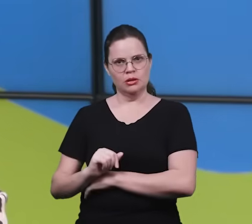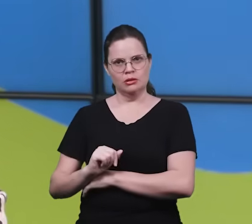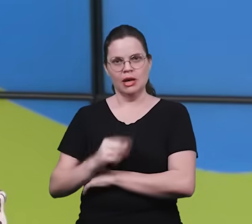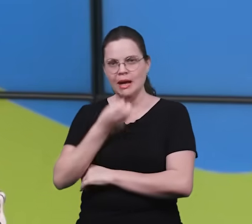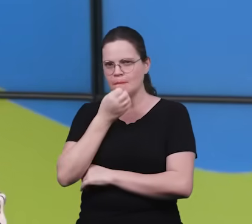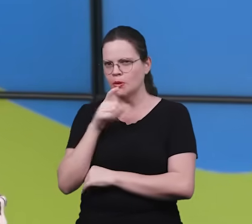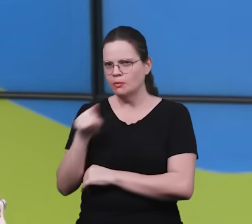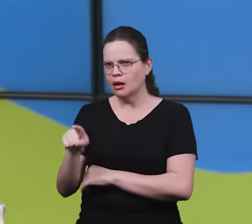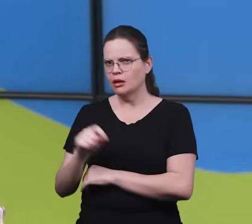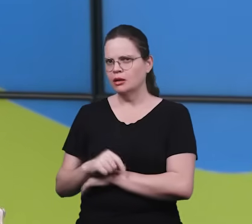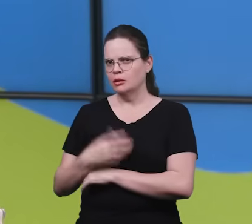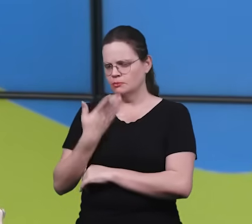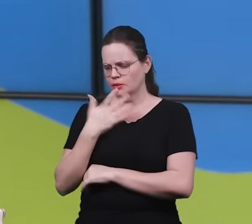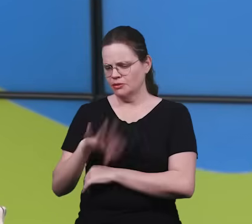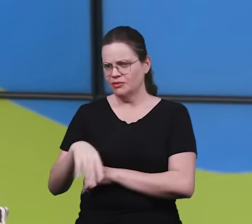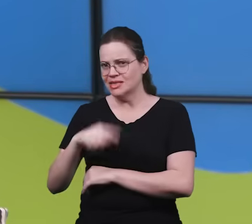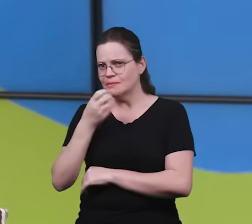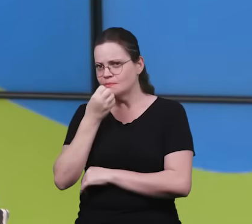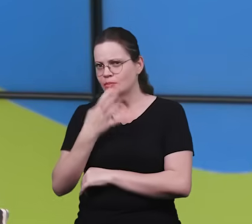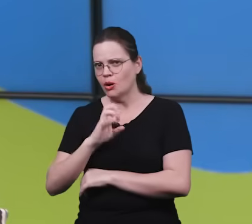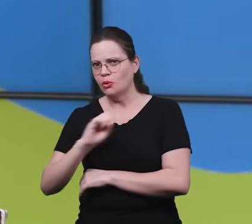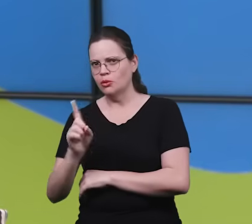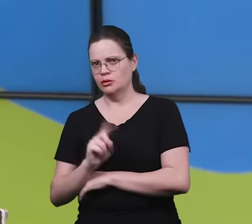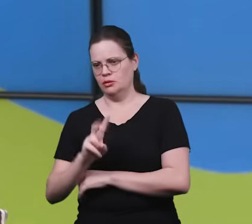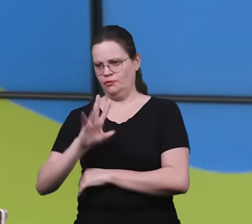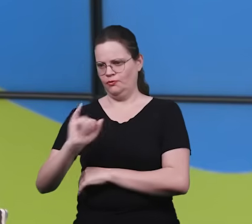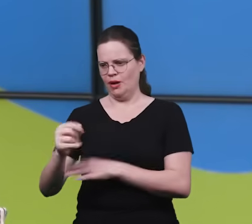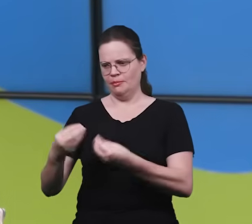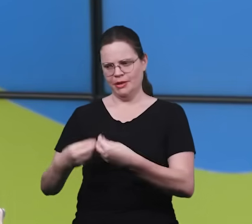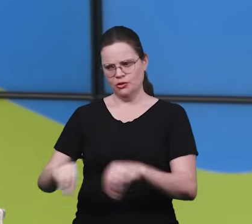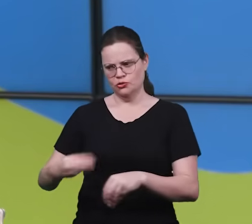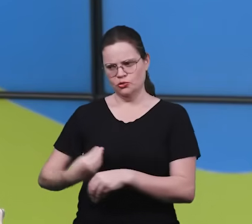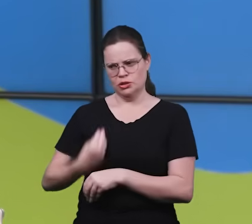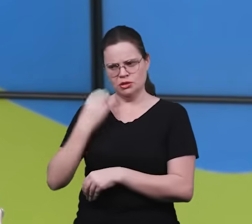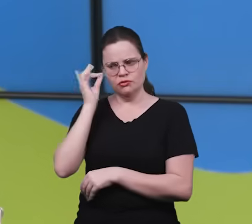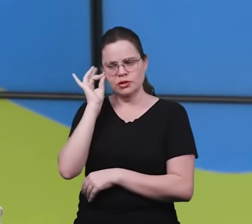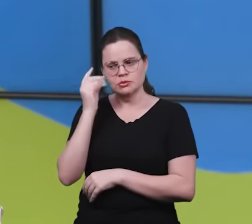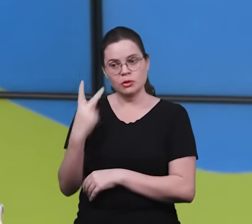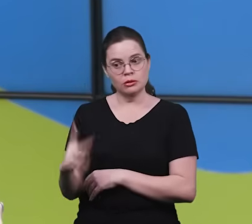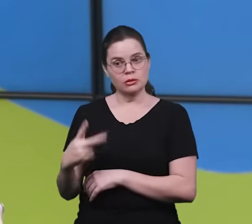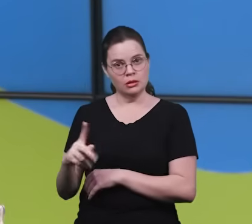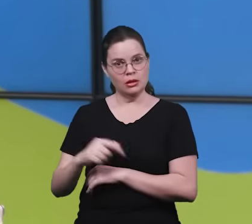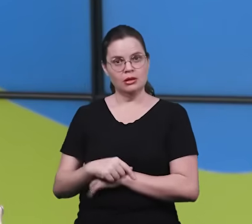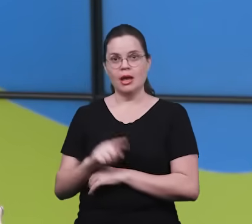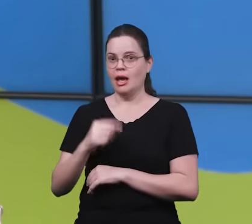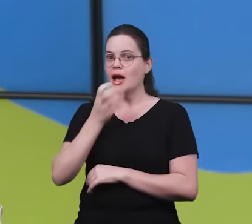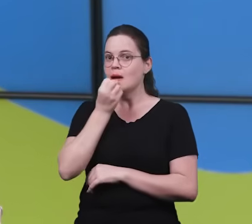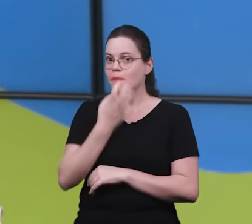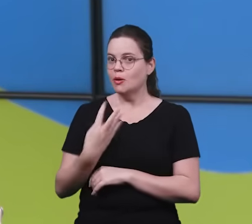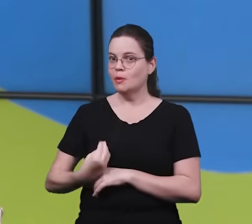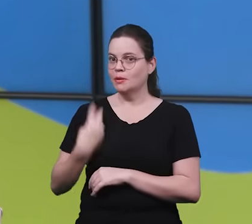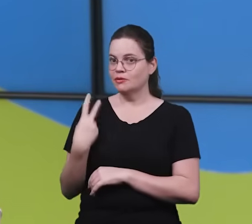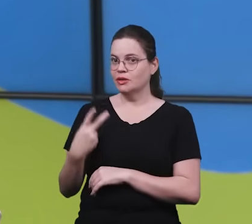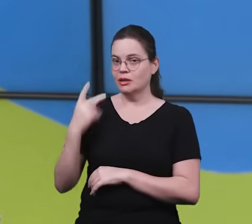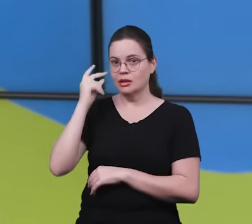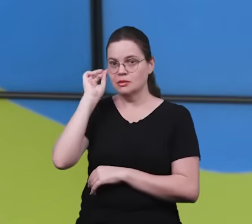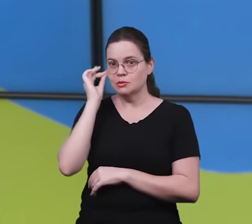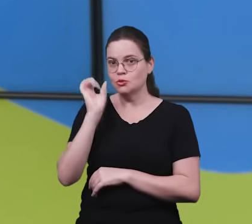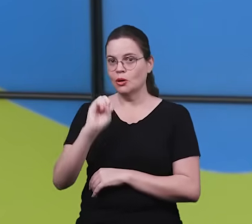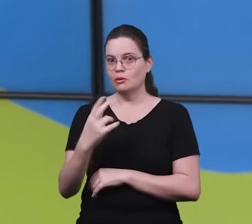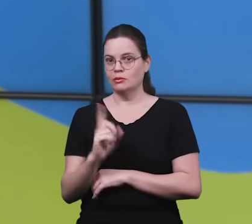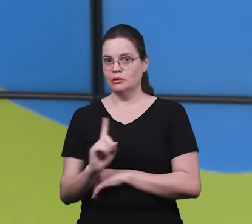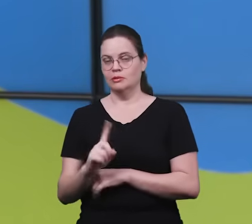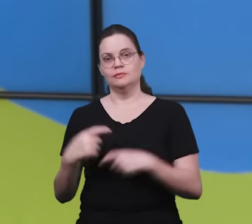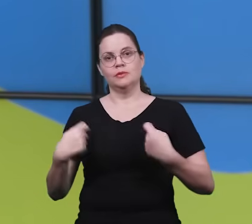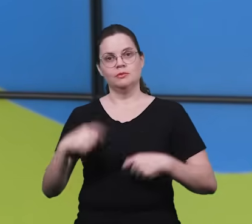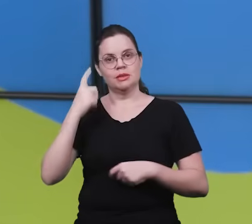ser útil para a sua infância? Vai trazer um prejuízo espiritual? É benéfico para a sua vida espiritual? Então